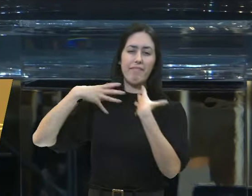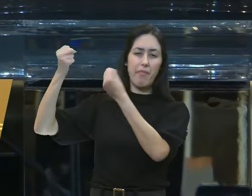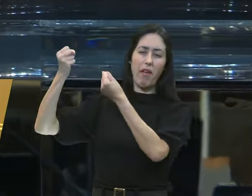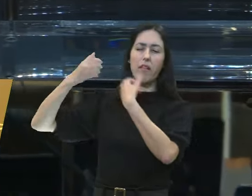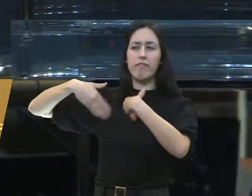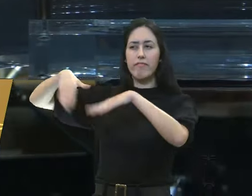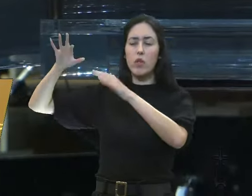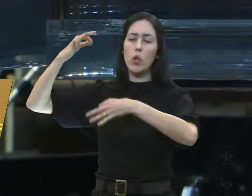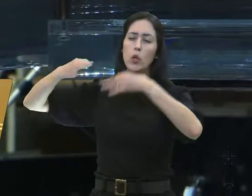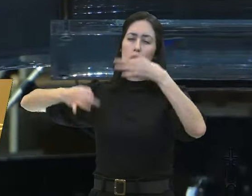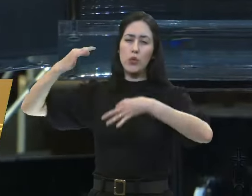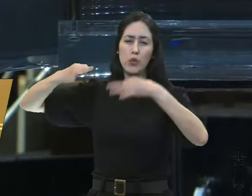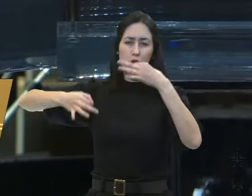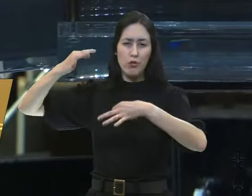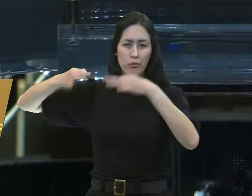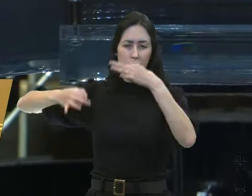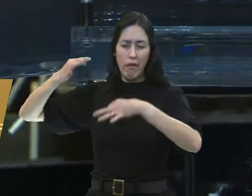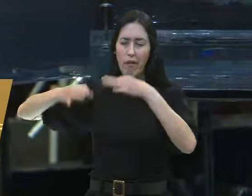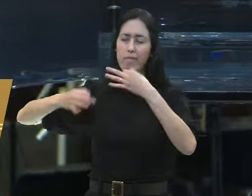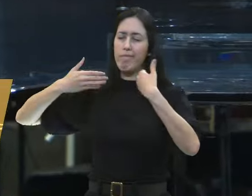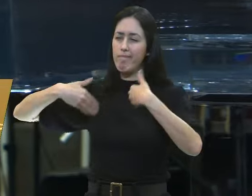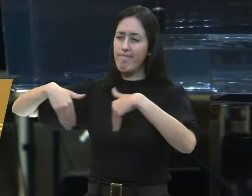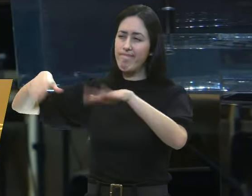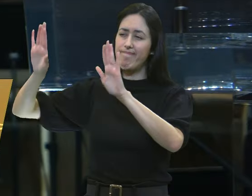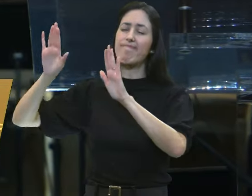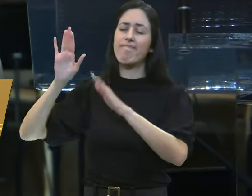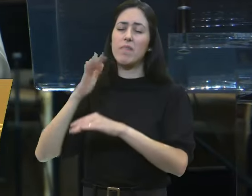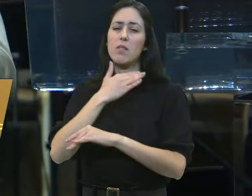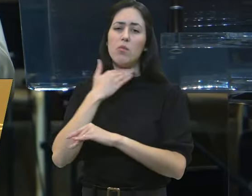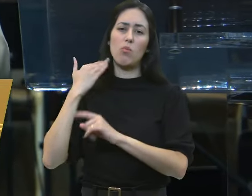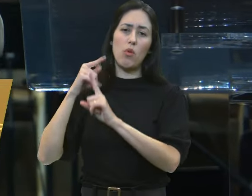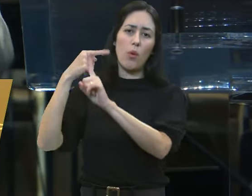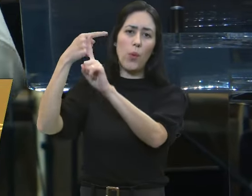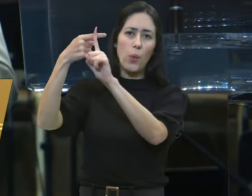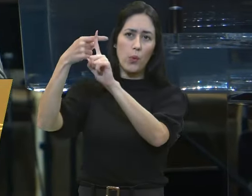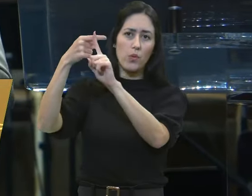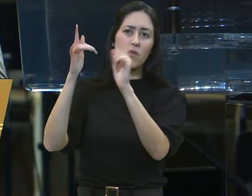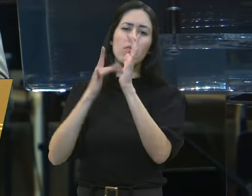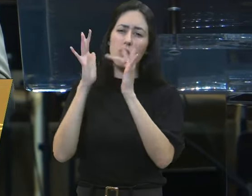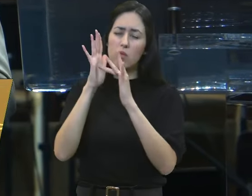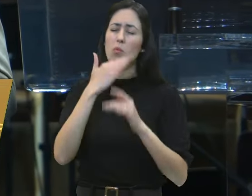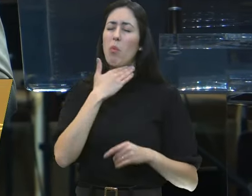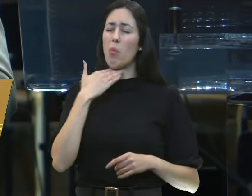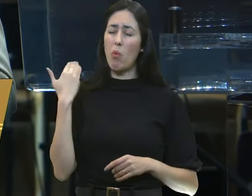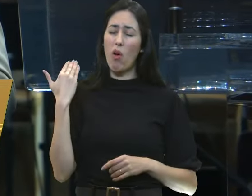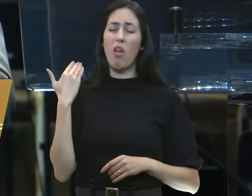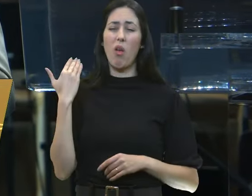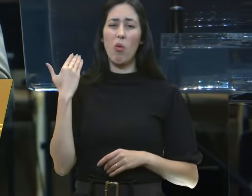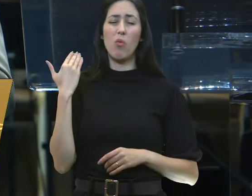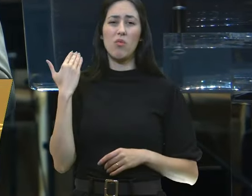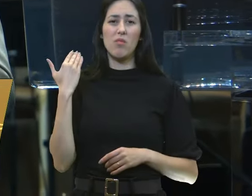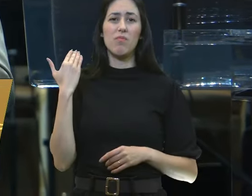julgado, condenado, e ele vai à cruz, e ele morre.